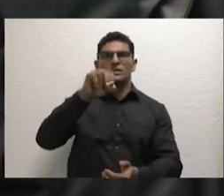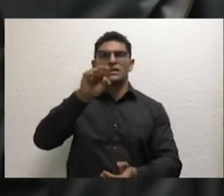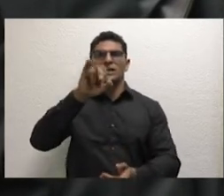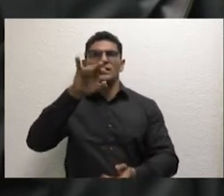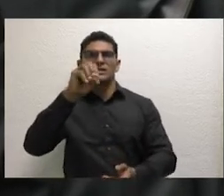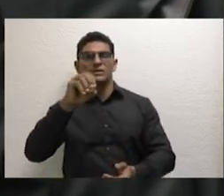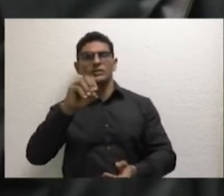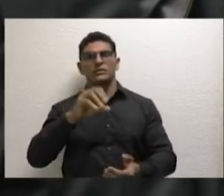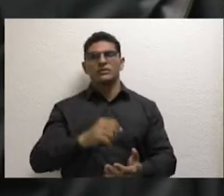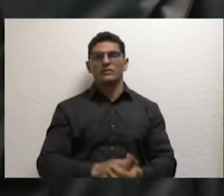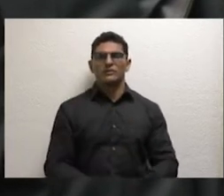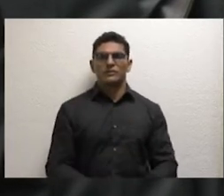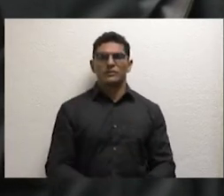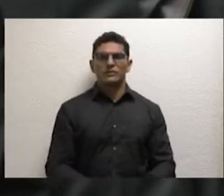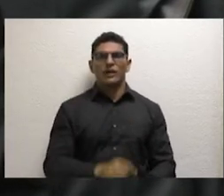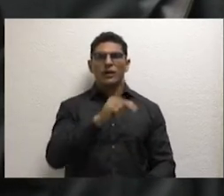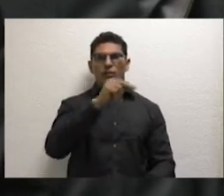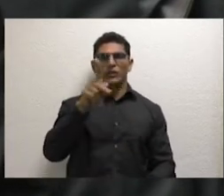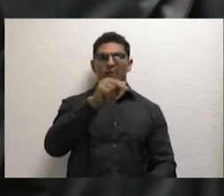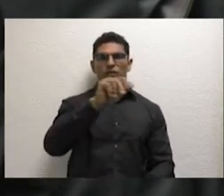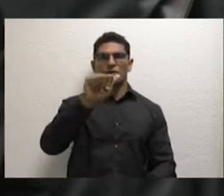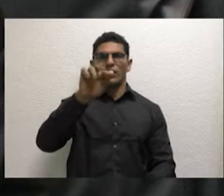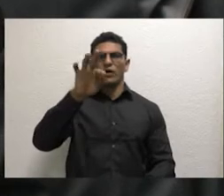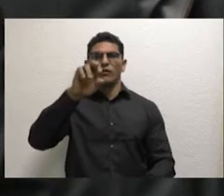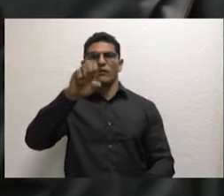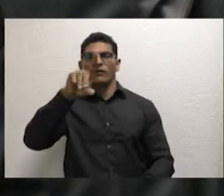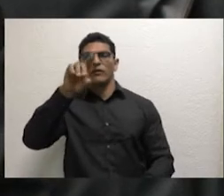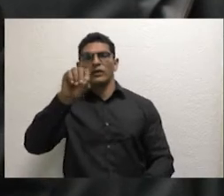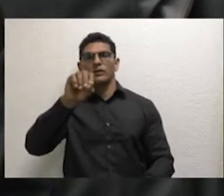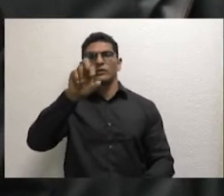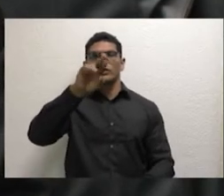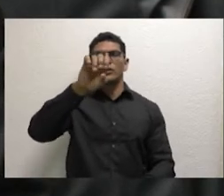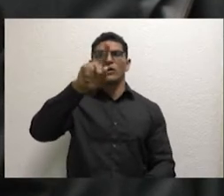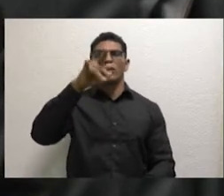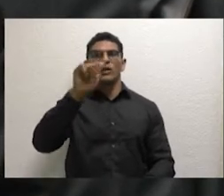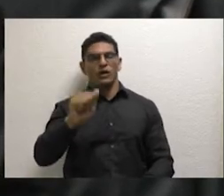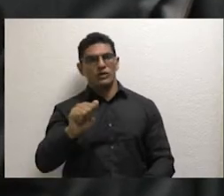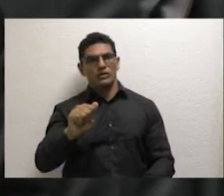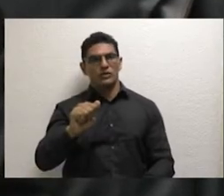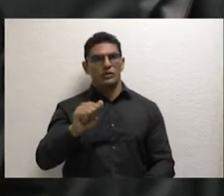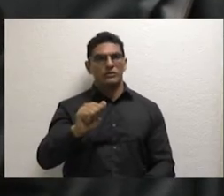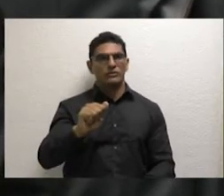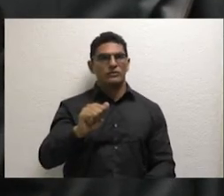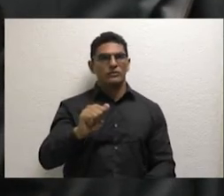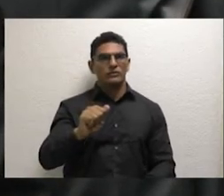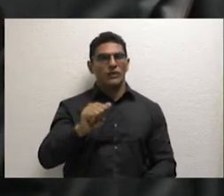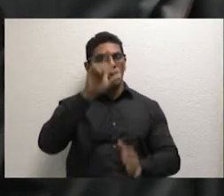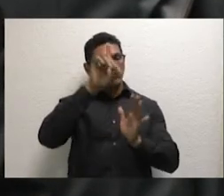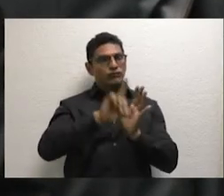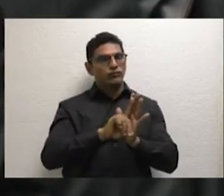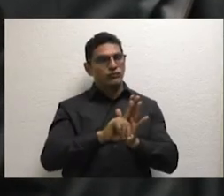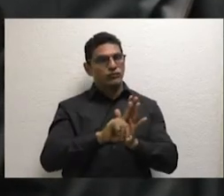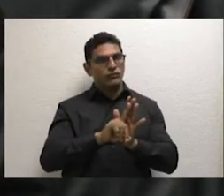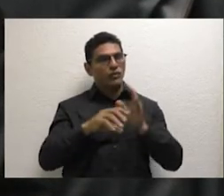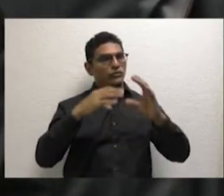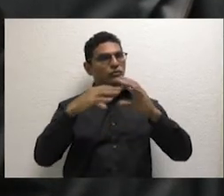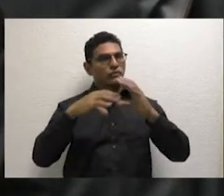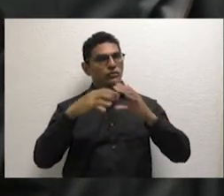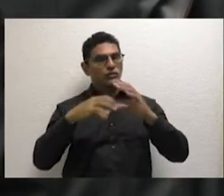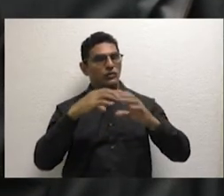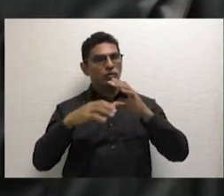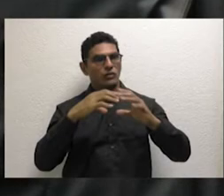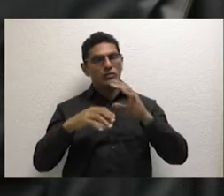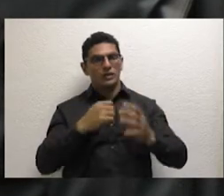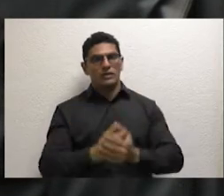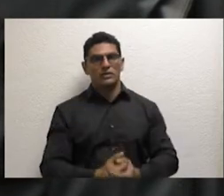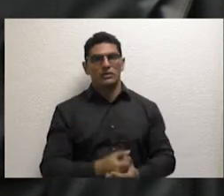ao professor Alfredo Rocha diretor de comunicação do Citean que é o sindicato dos trabalhadores